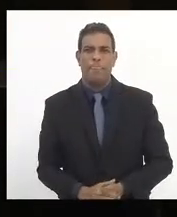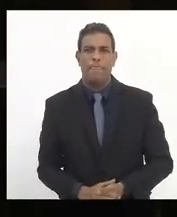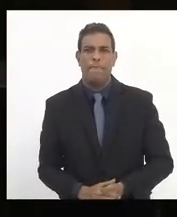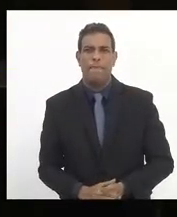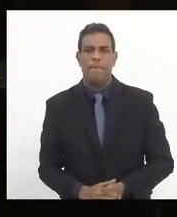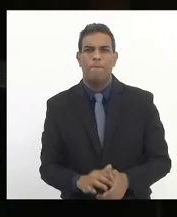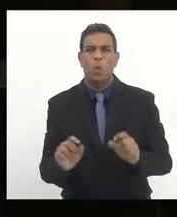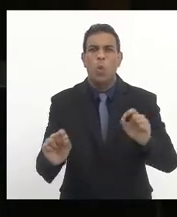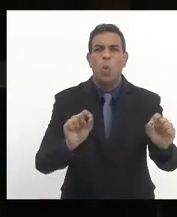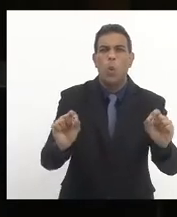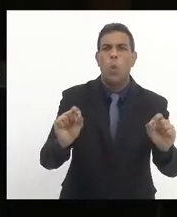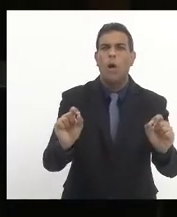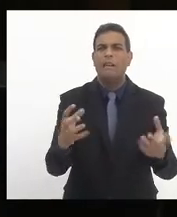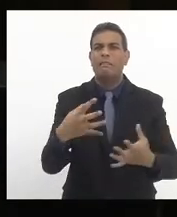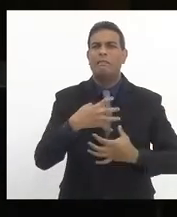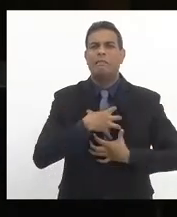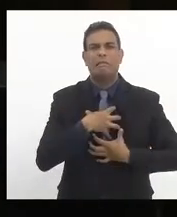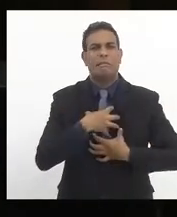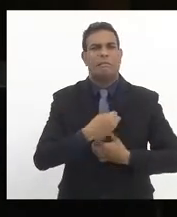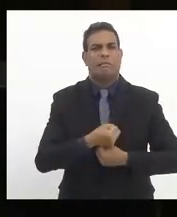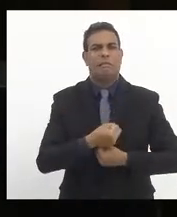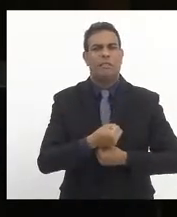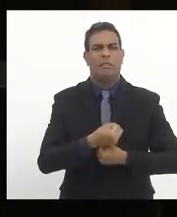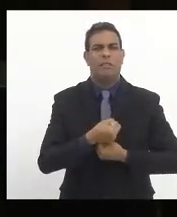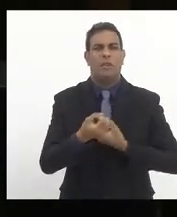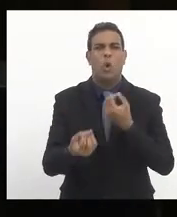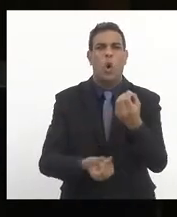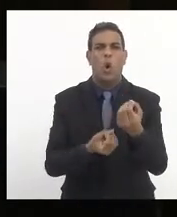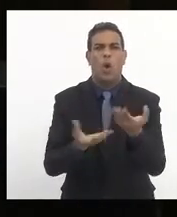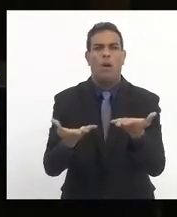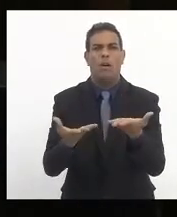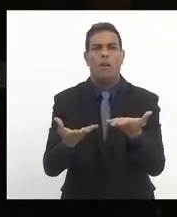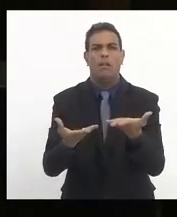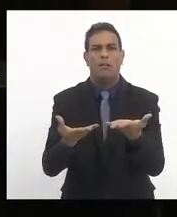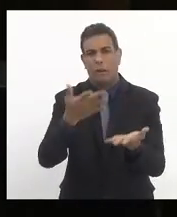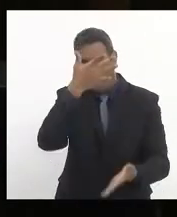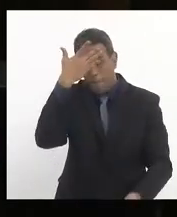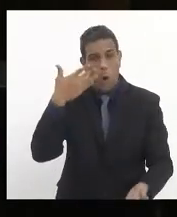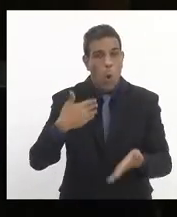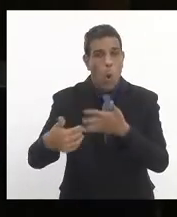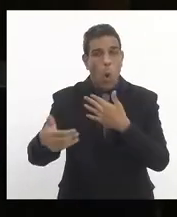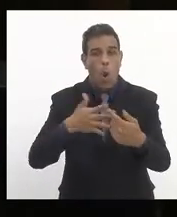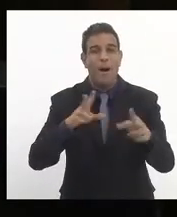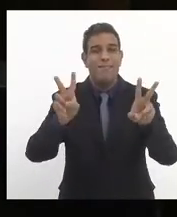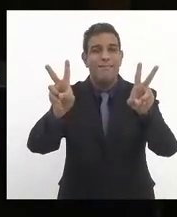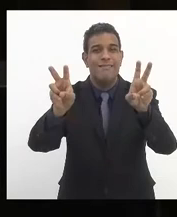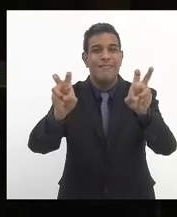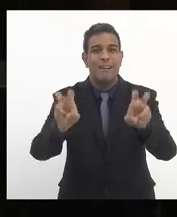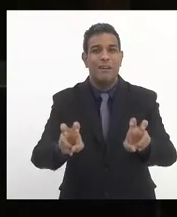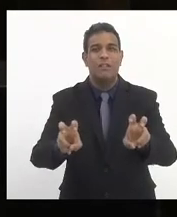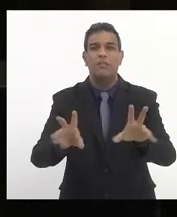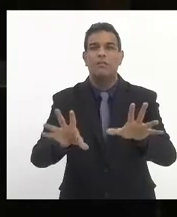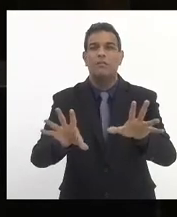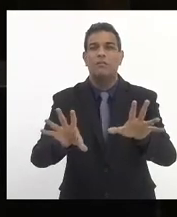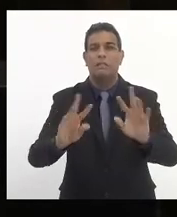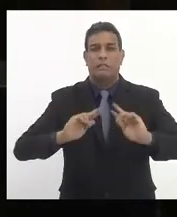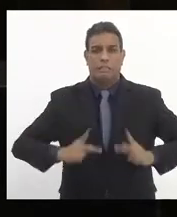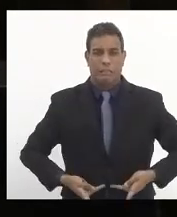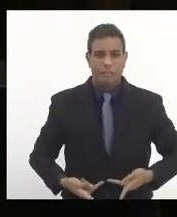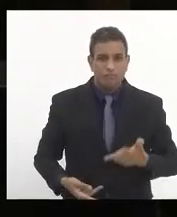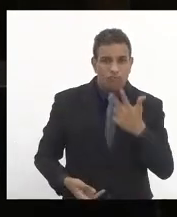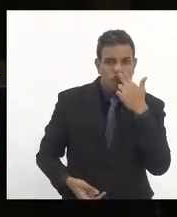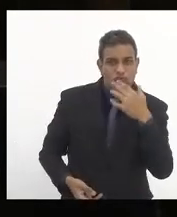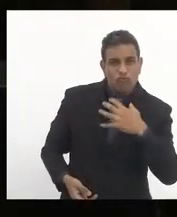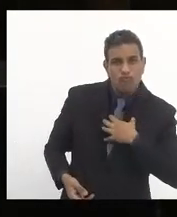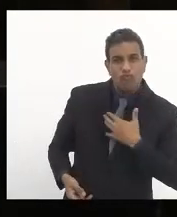Quem é que não fica chocado com uma fala dessas de um estuprador? Qualquer ser humano de bom senso fica chocado